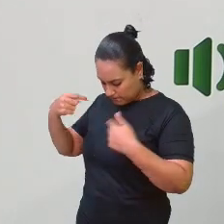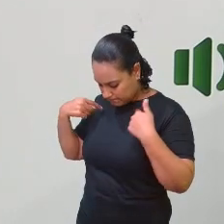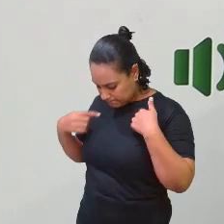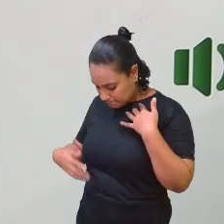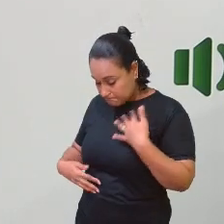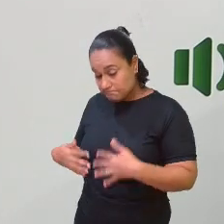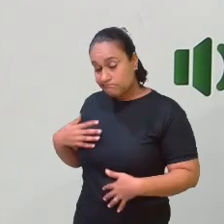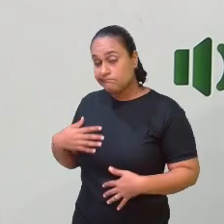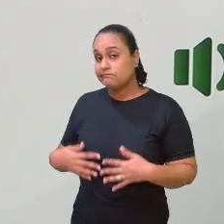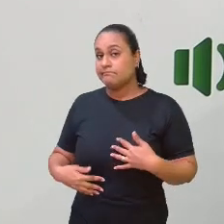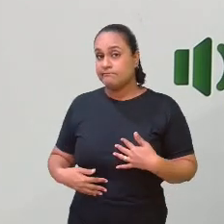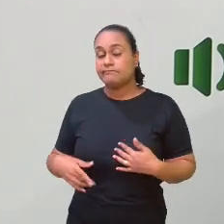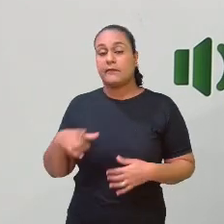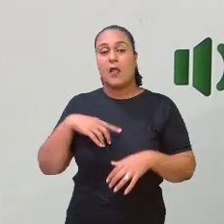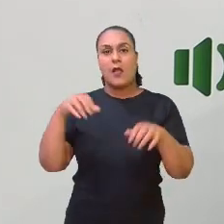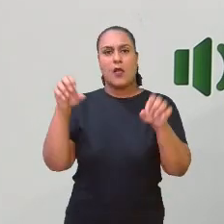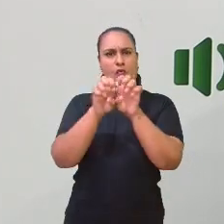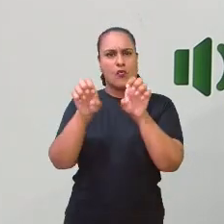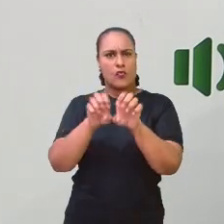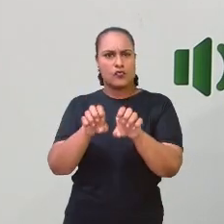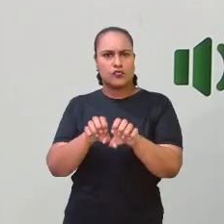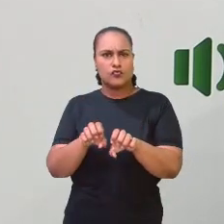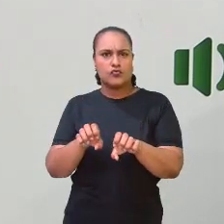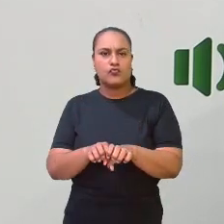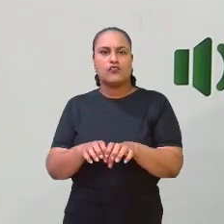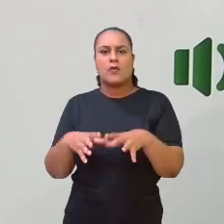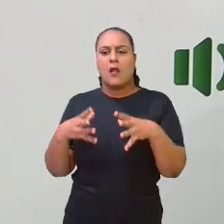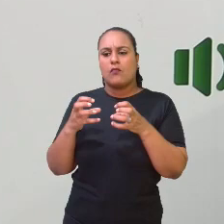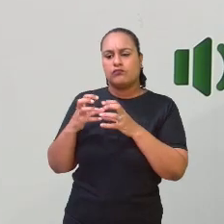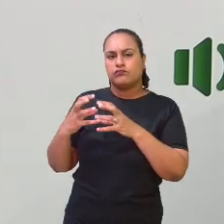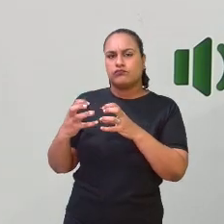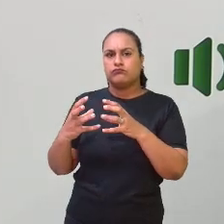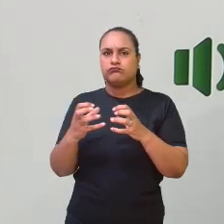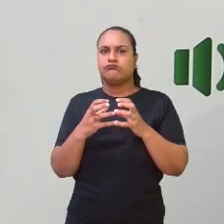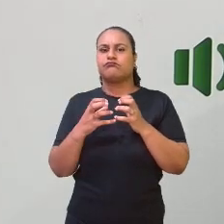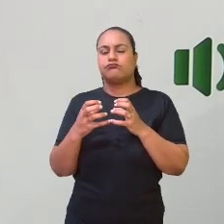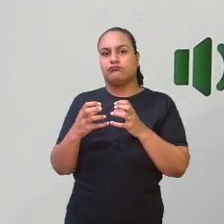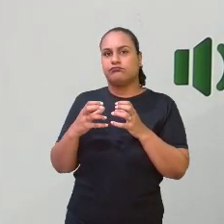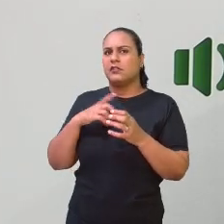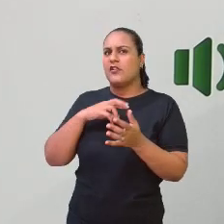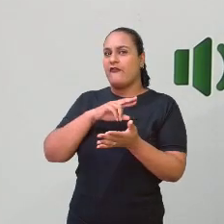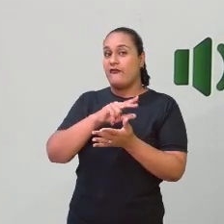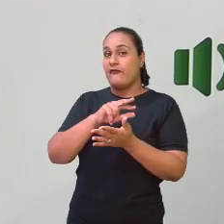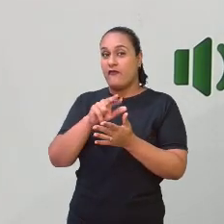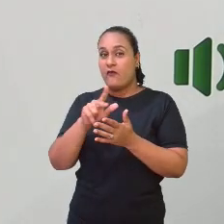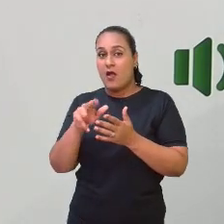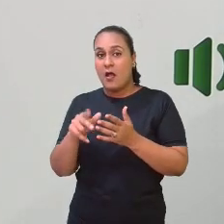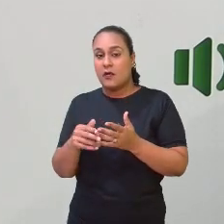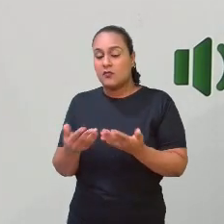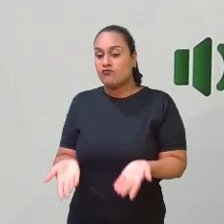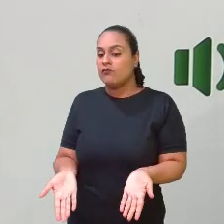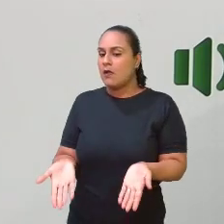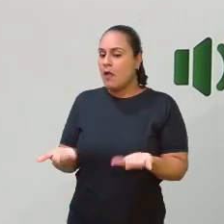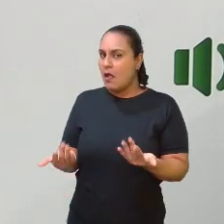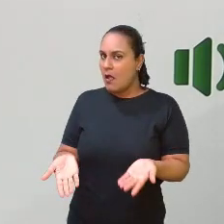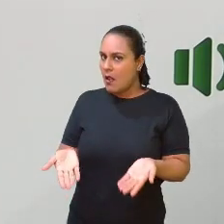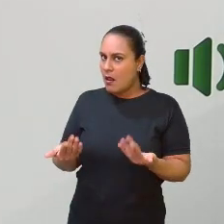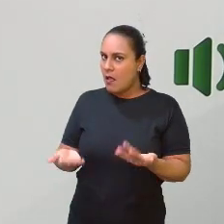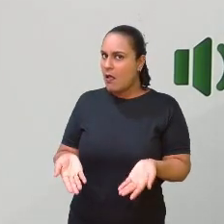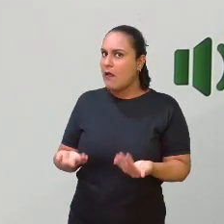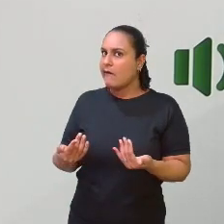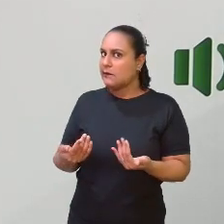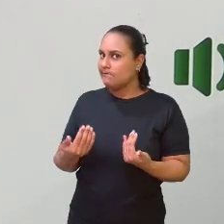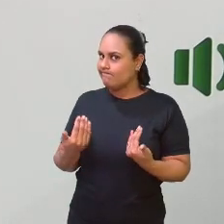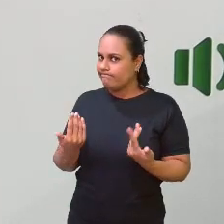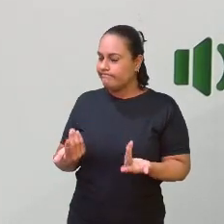têm uma estrutura esponjosa, ou seja, apesar de termos vários, eles são leves, ao contrário